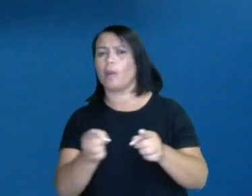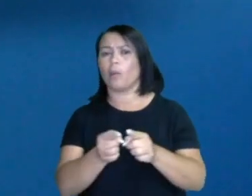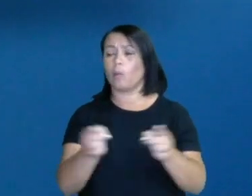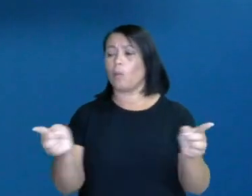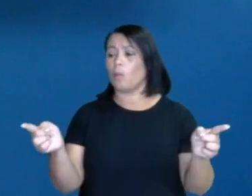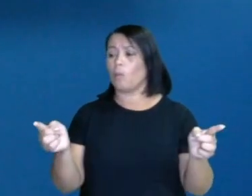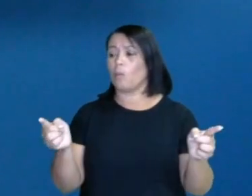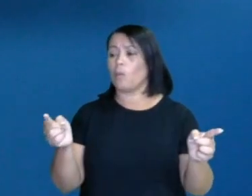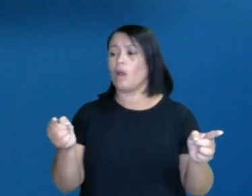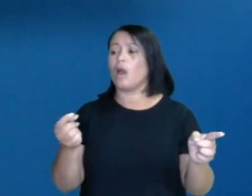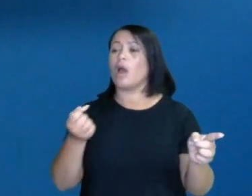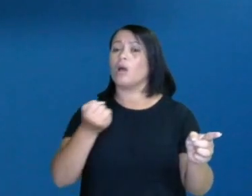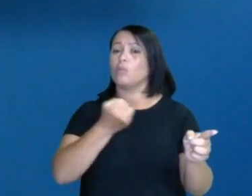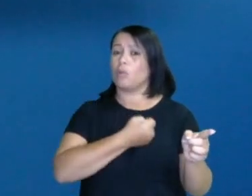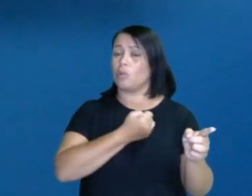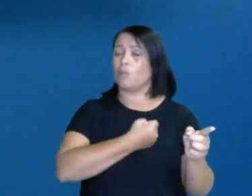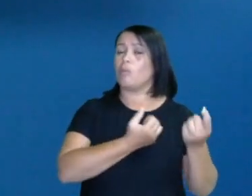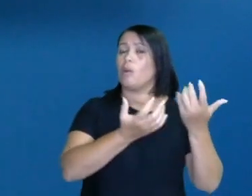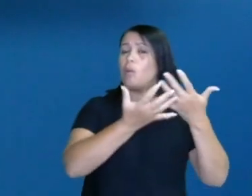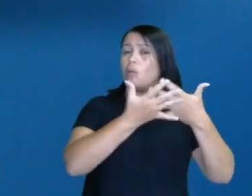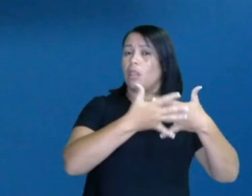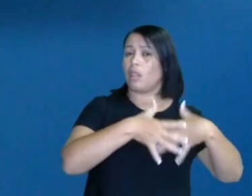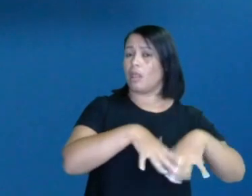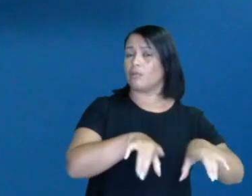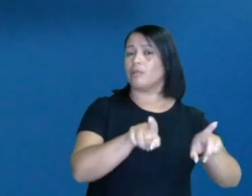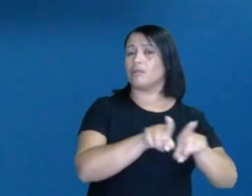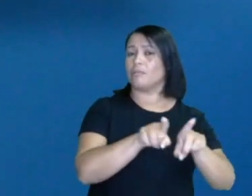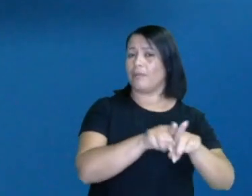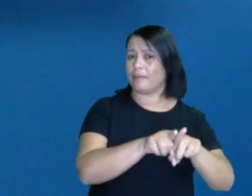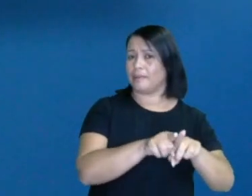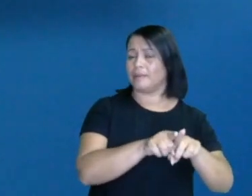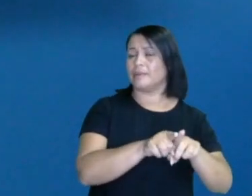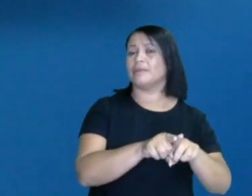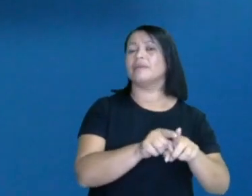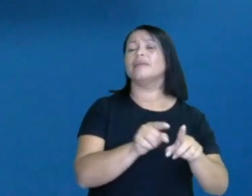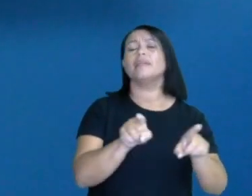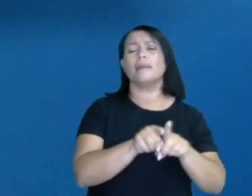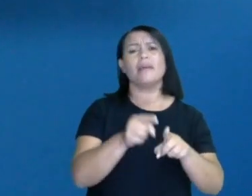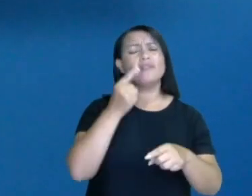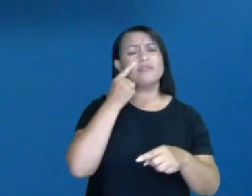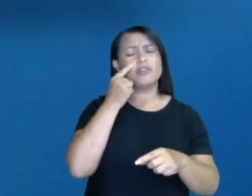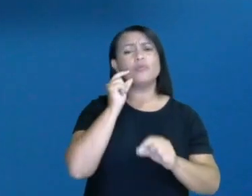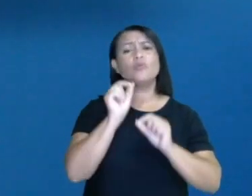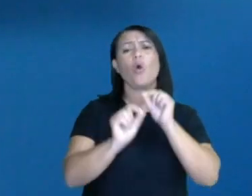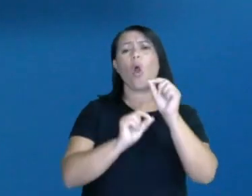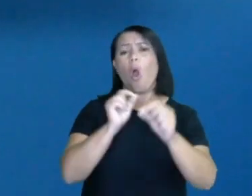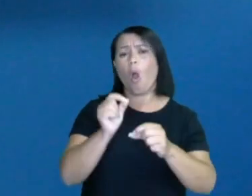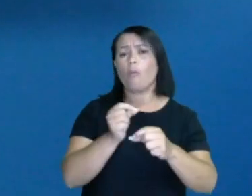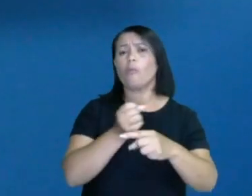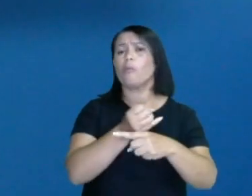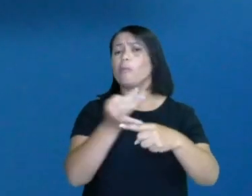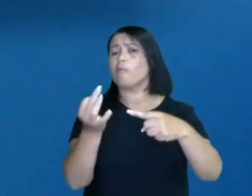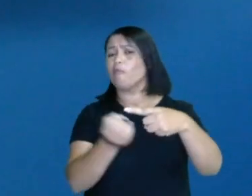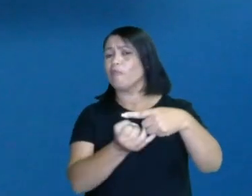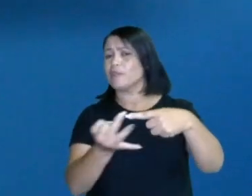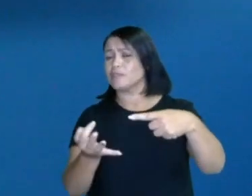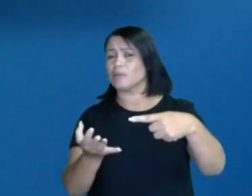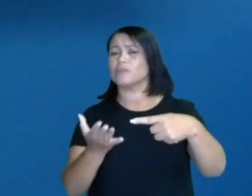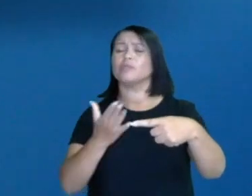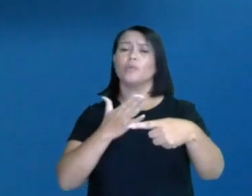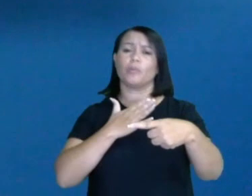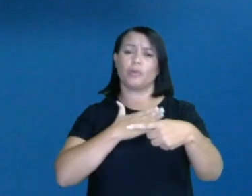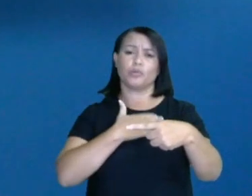meu número natural, que são meus números inteiros, como a gente viu em forma de fração, que são meus